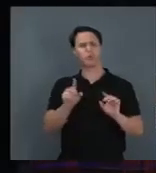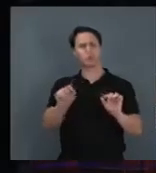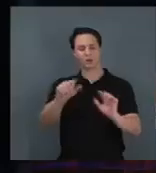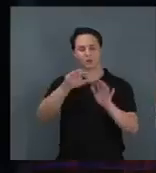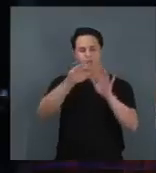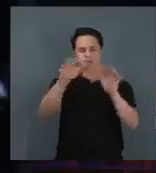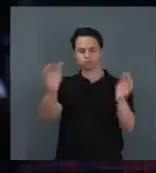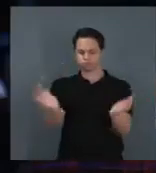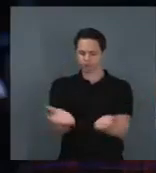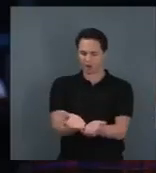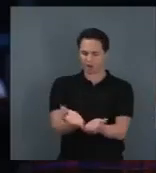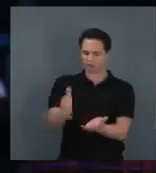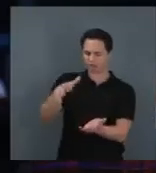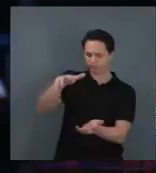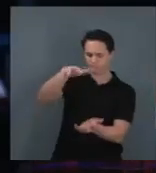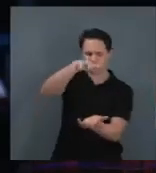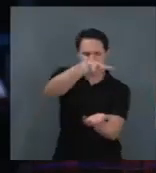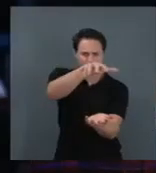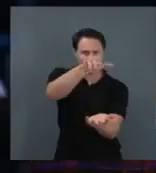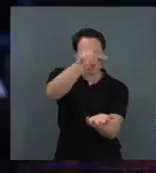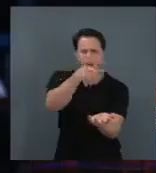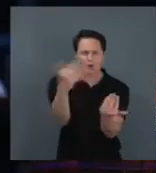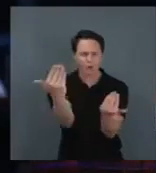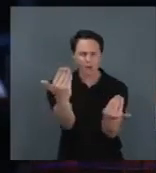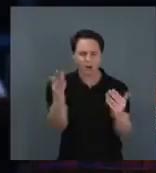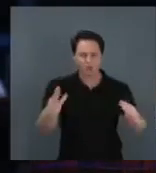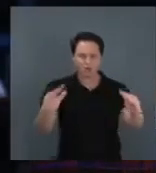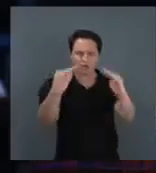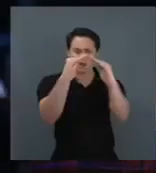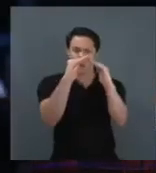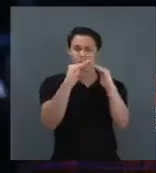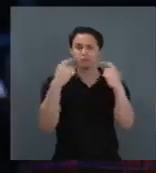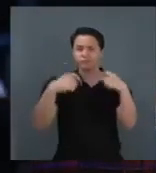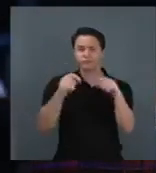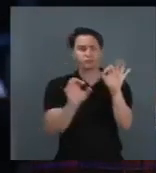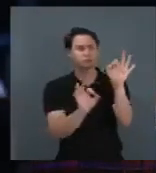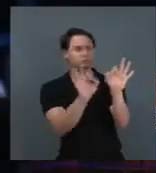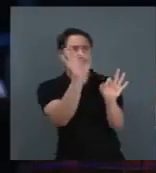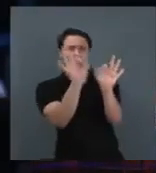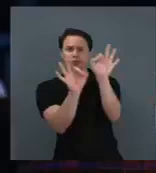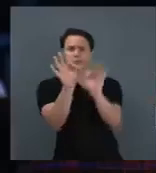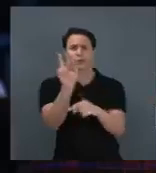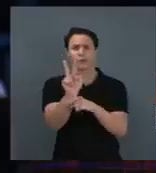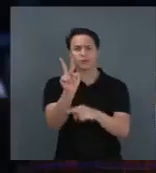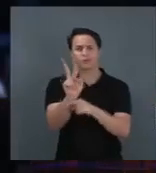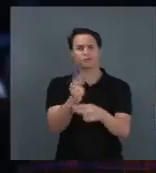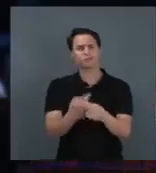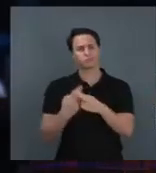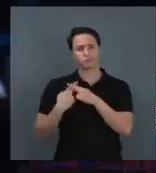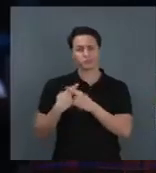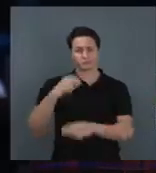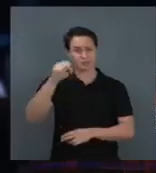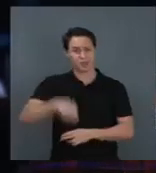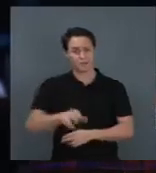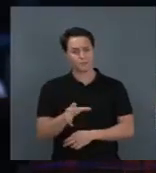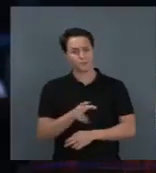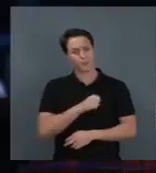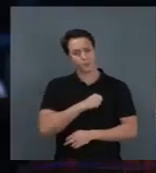casa comum, que precisa ser cuidada com responsabilidade e